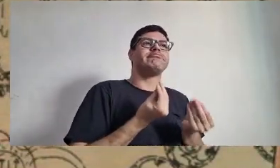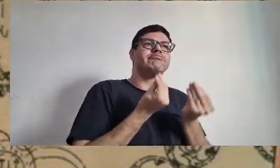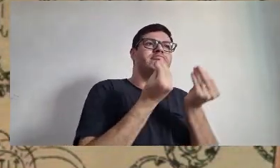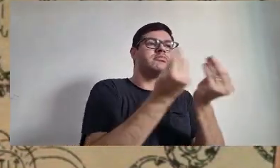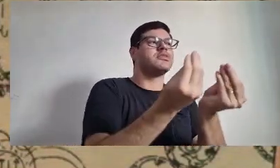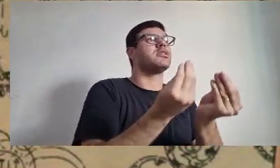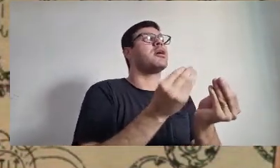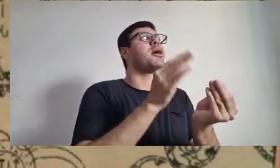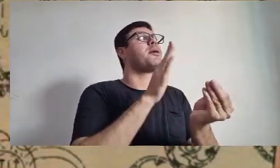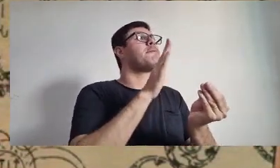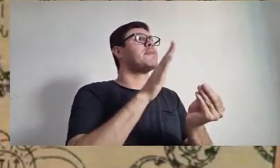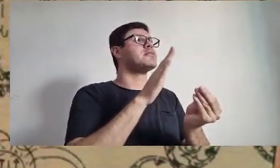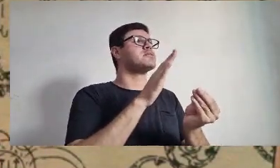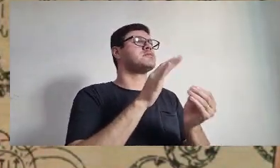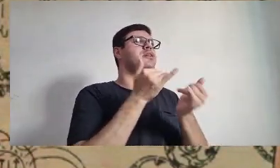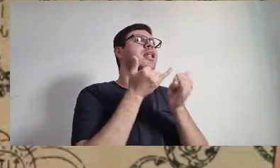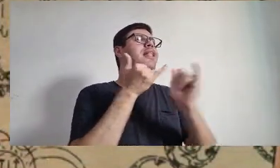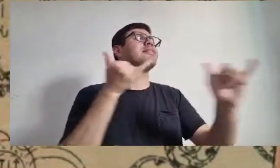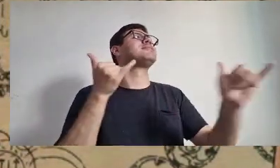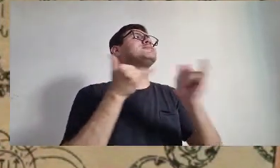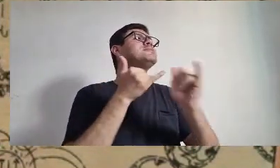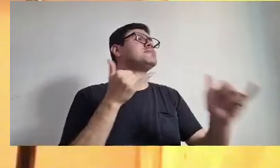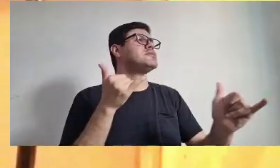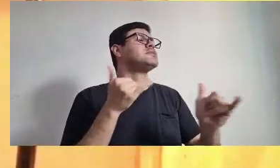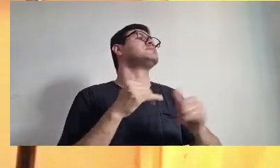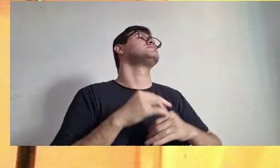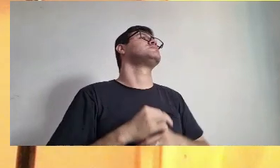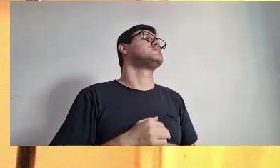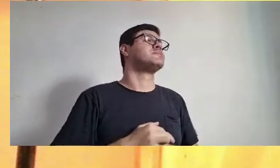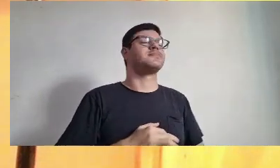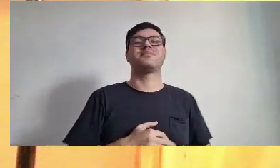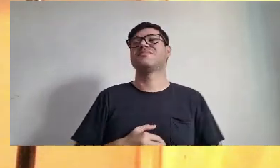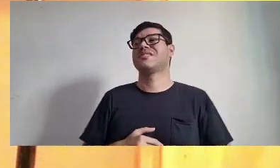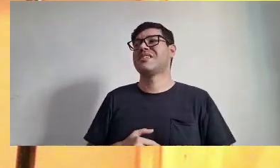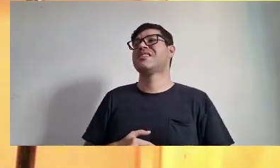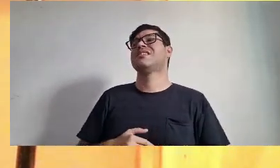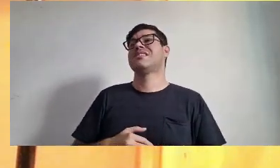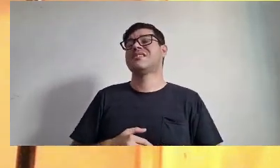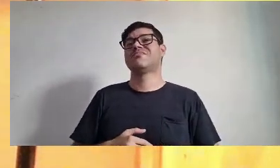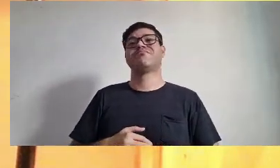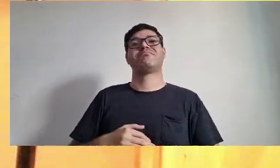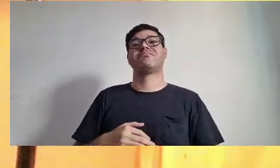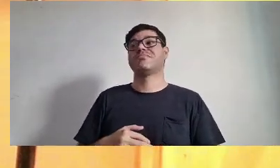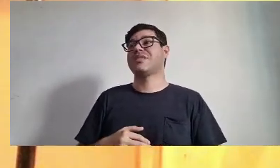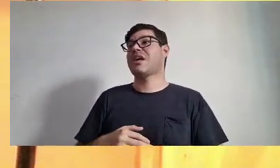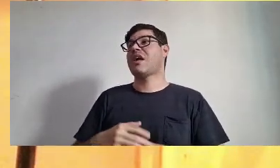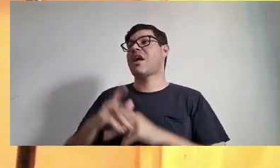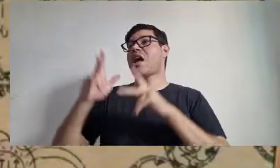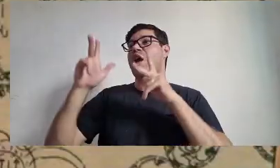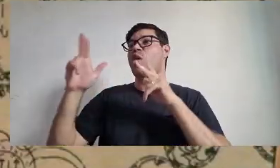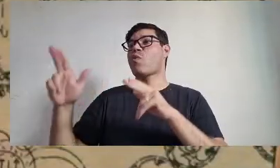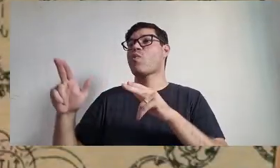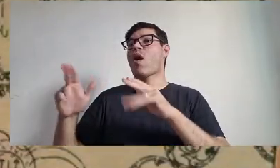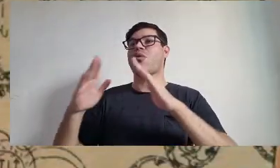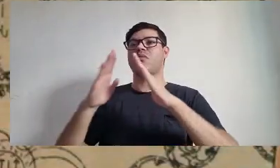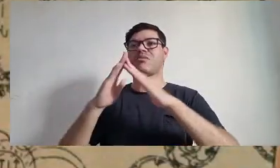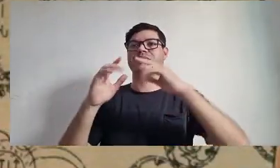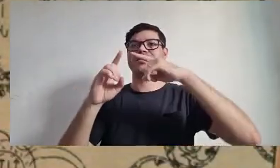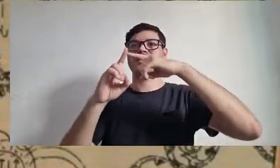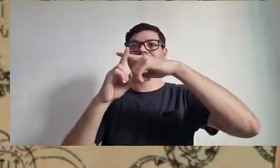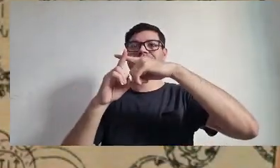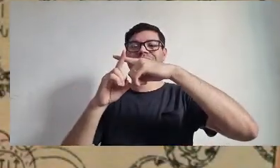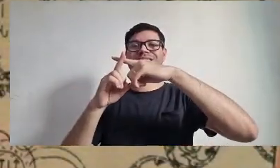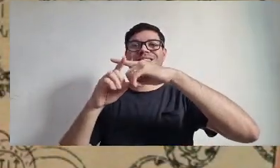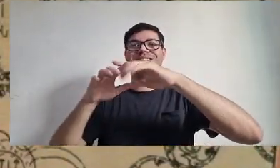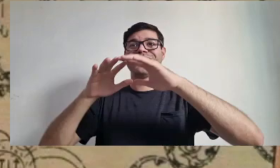eletricista, porque... É muito grande, né? É uma cidade. É muito grande. As pessoas dizem assim, cidade quadrangular. É